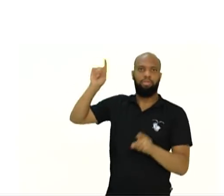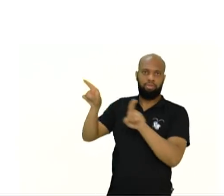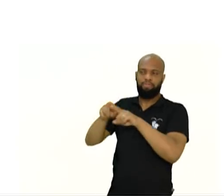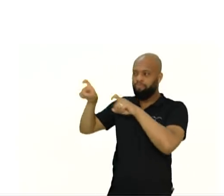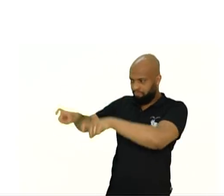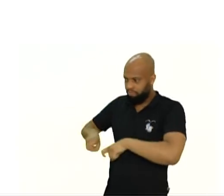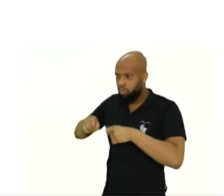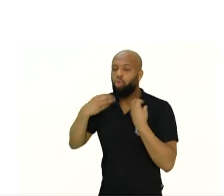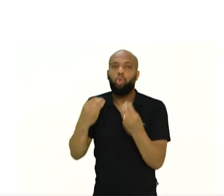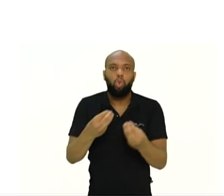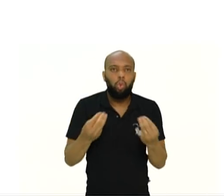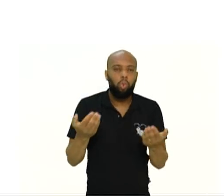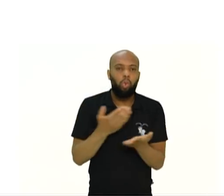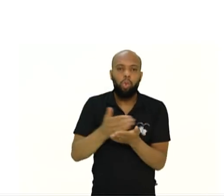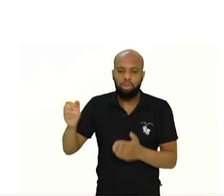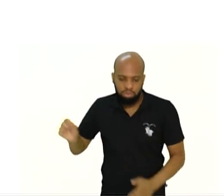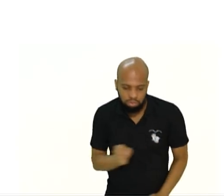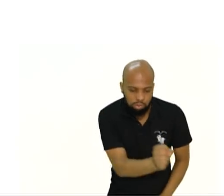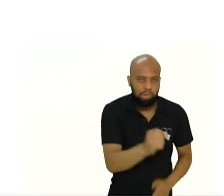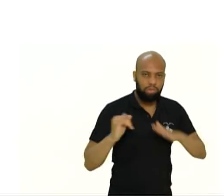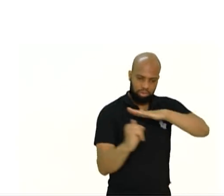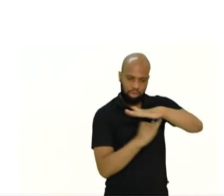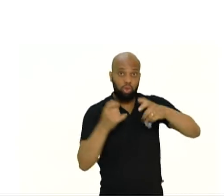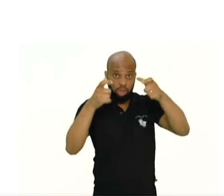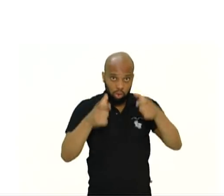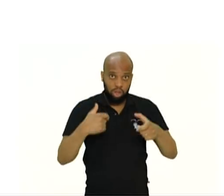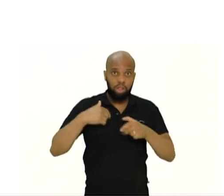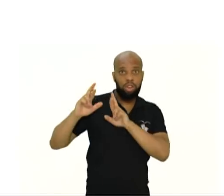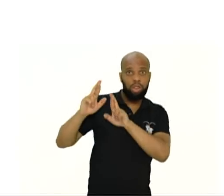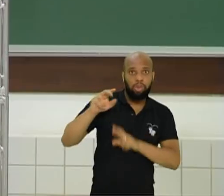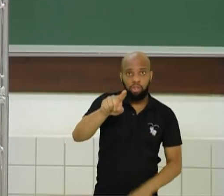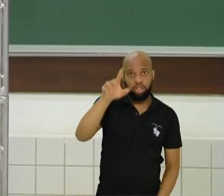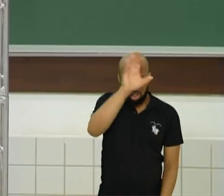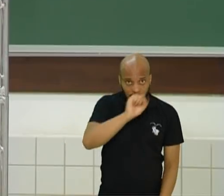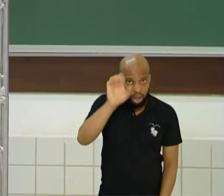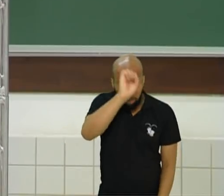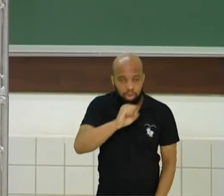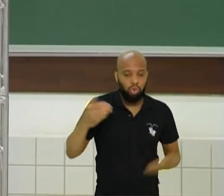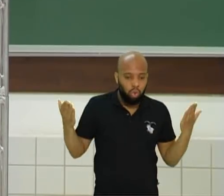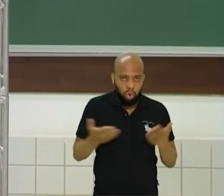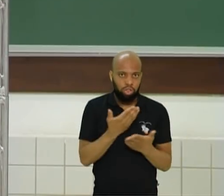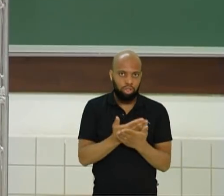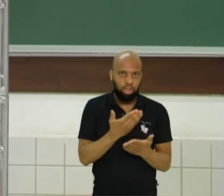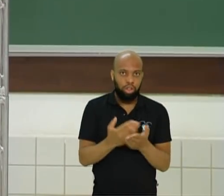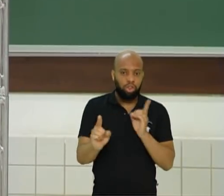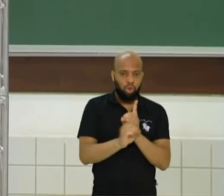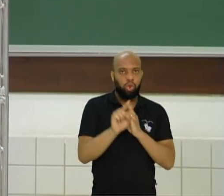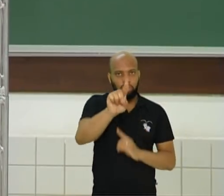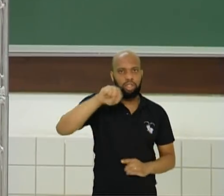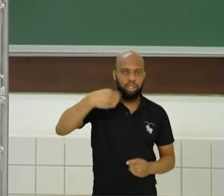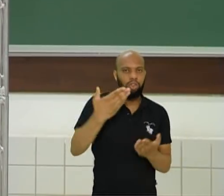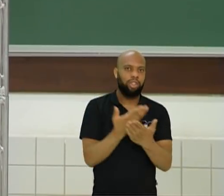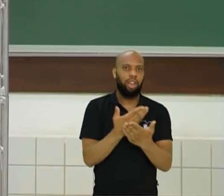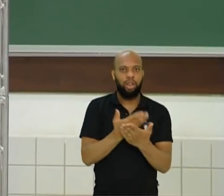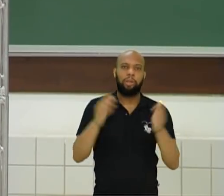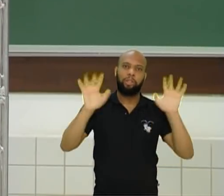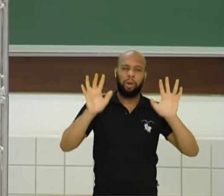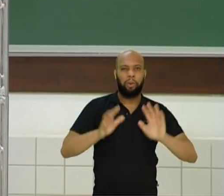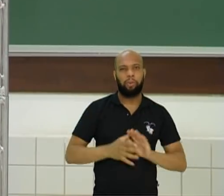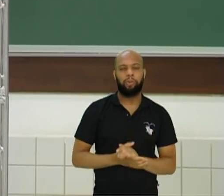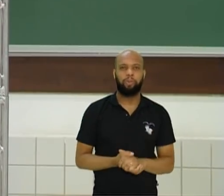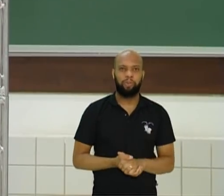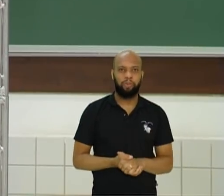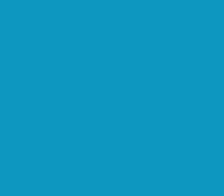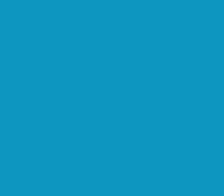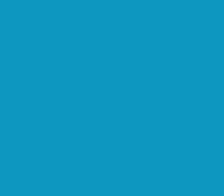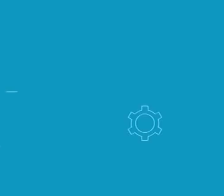as indústrias, a sua localização. Eu espero que vocês tenham aprendido nessa aula e eu encontro vocês na nossa próxima aula.